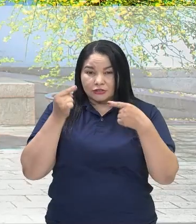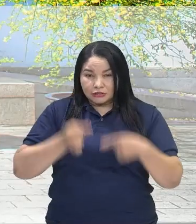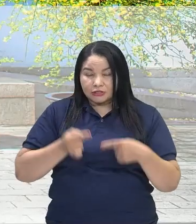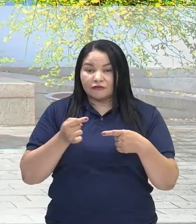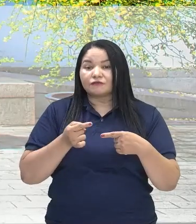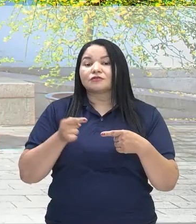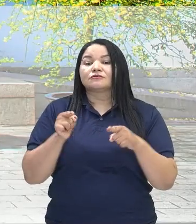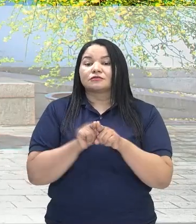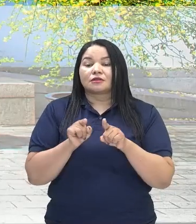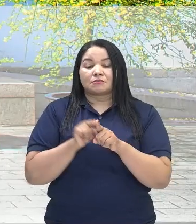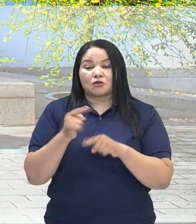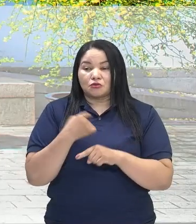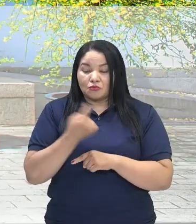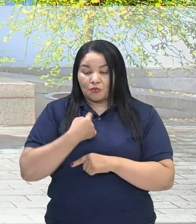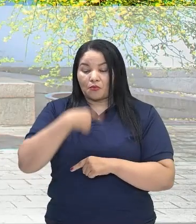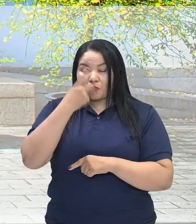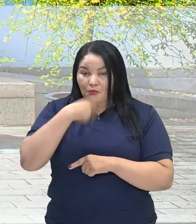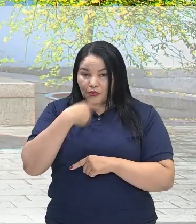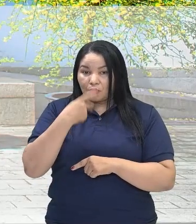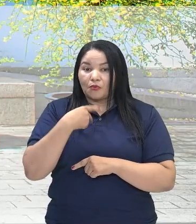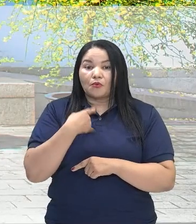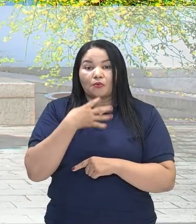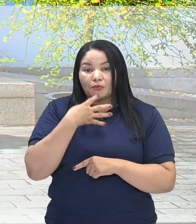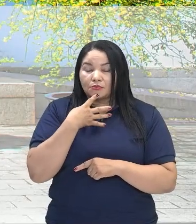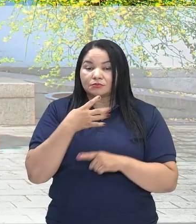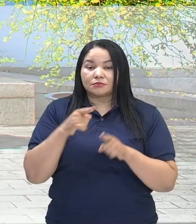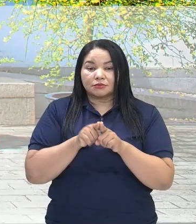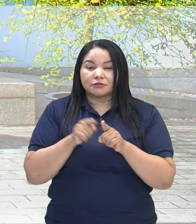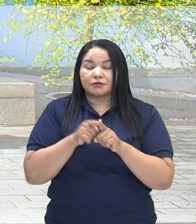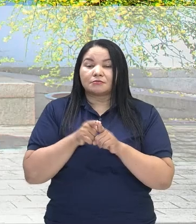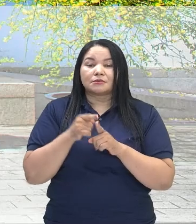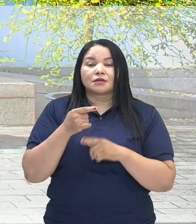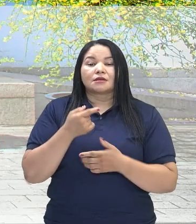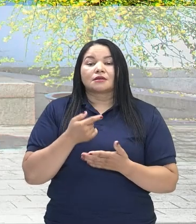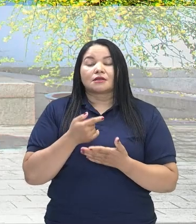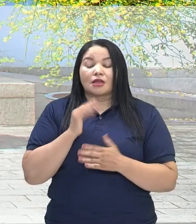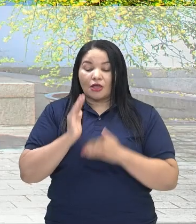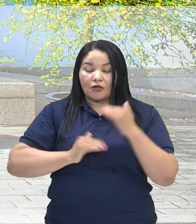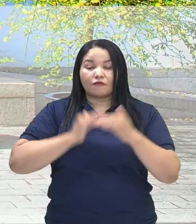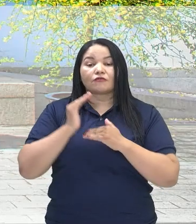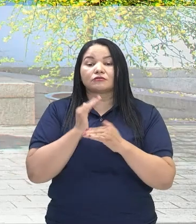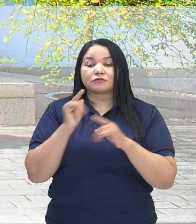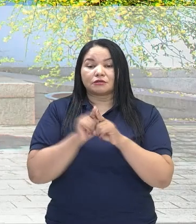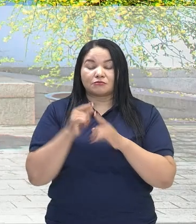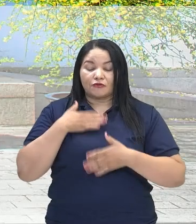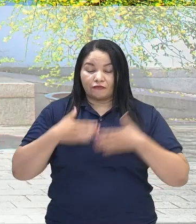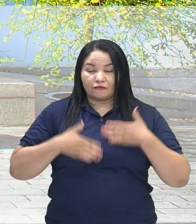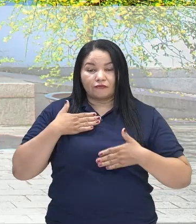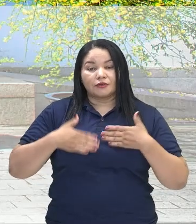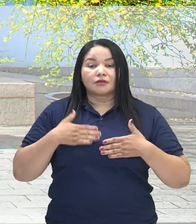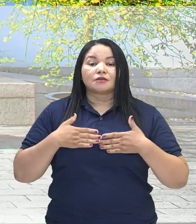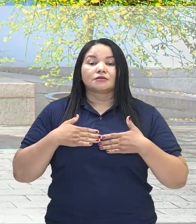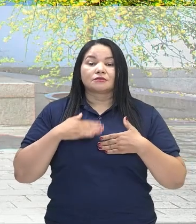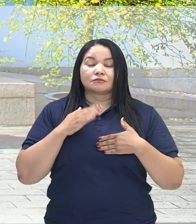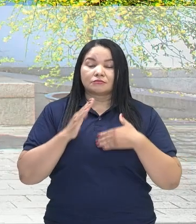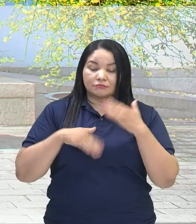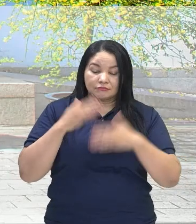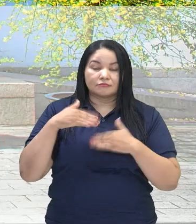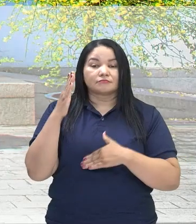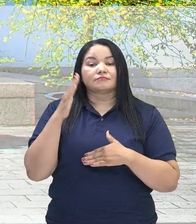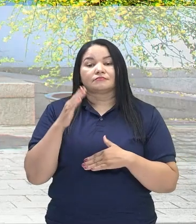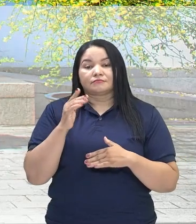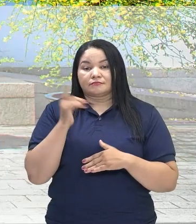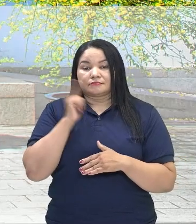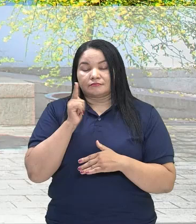gente se conheça, né? E evolua pessoalmente, fisicamente, assim por diante,